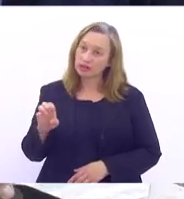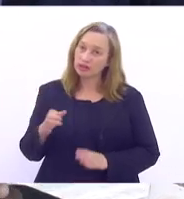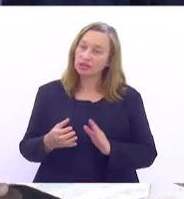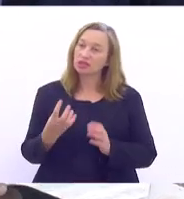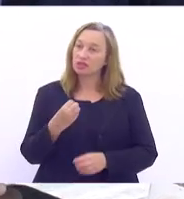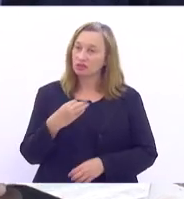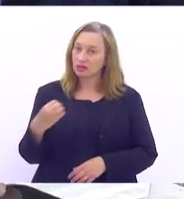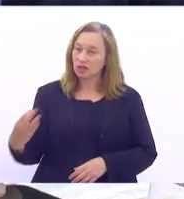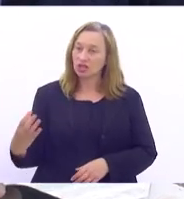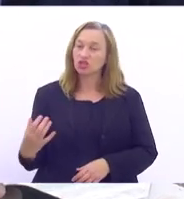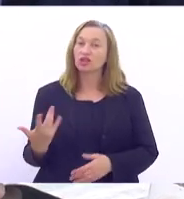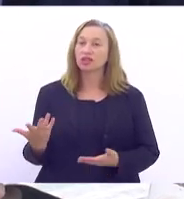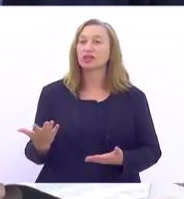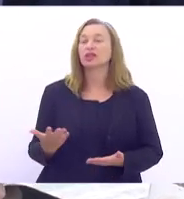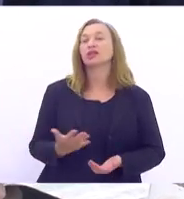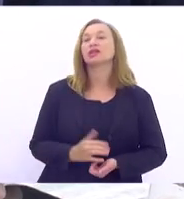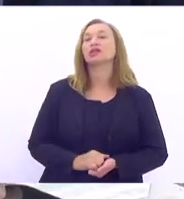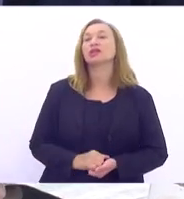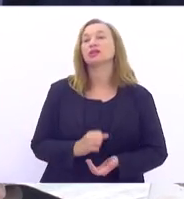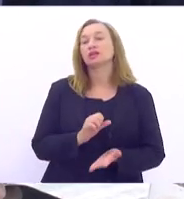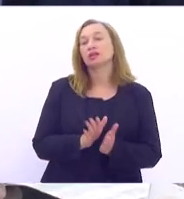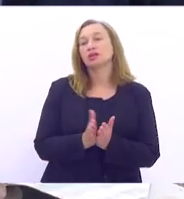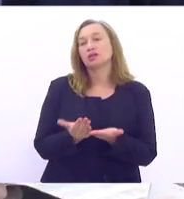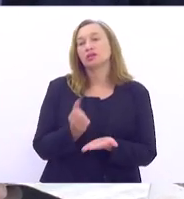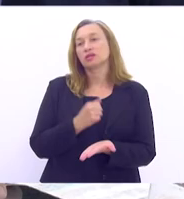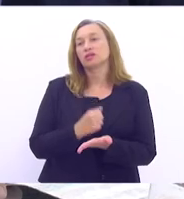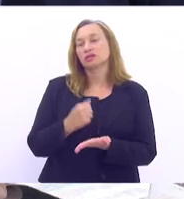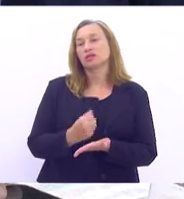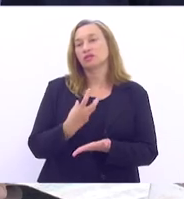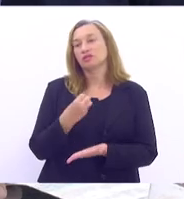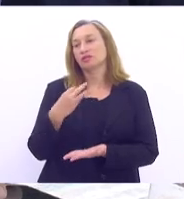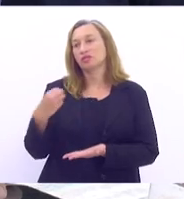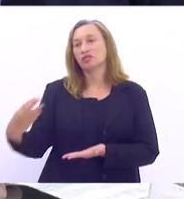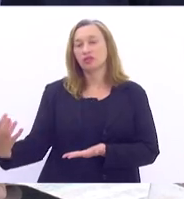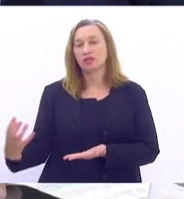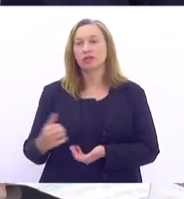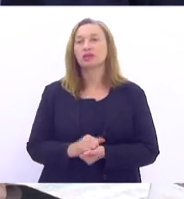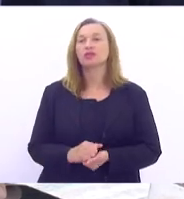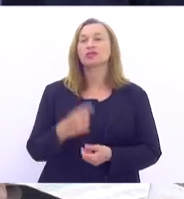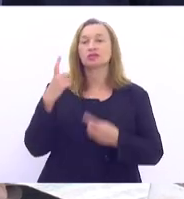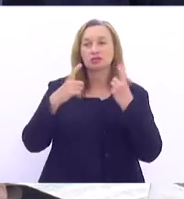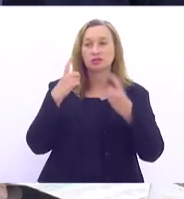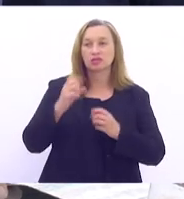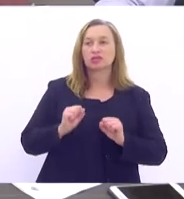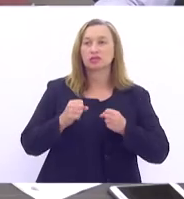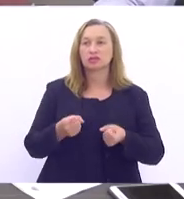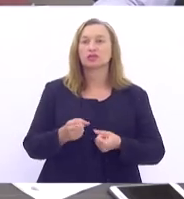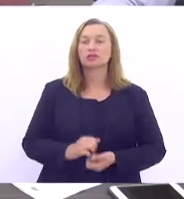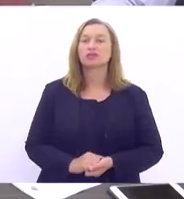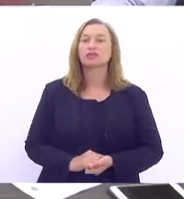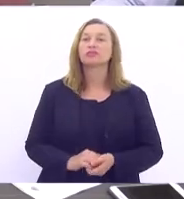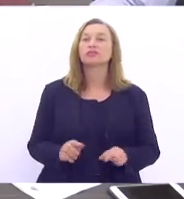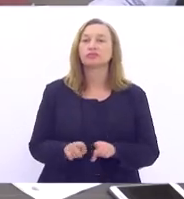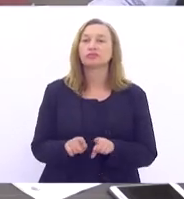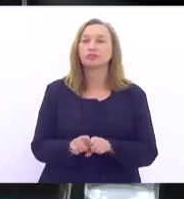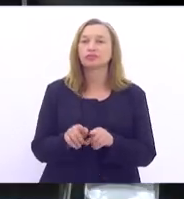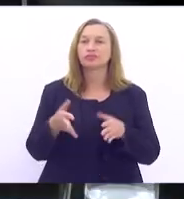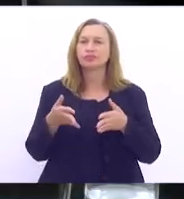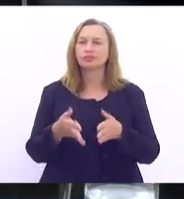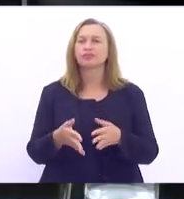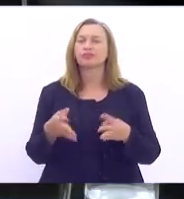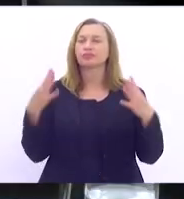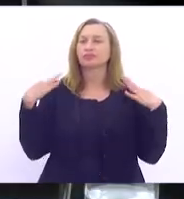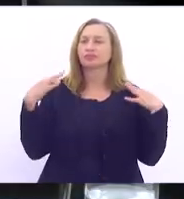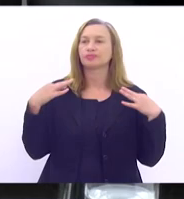tem uma necessidade de viajar. Só para reforçar aí essa preocupação. A gente deu uma focada também na questão do